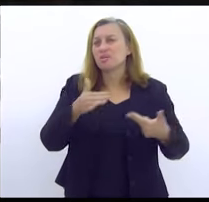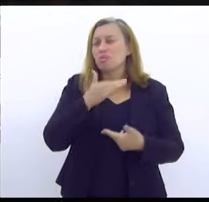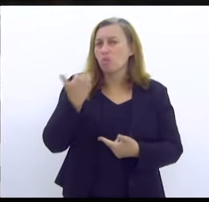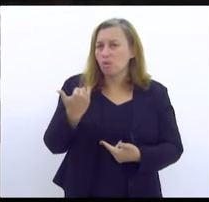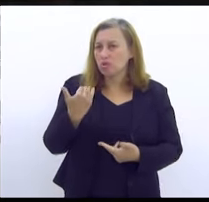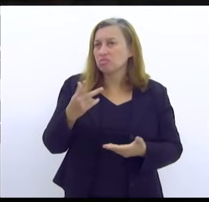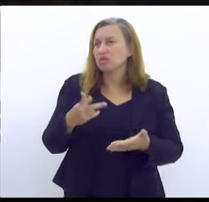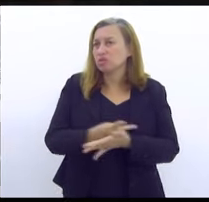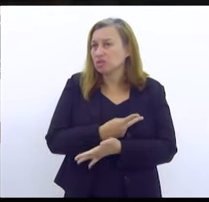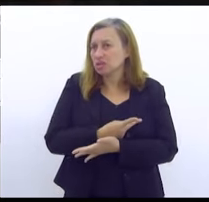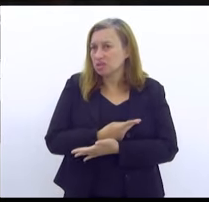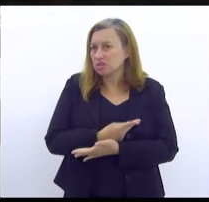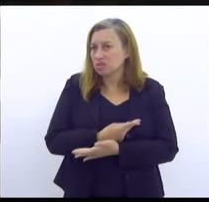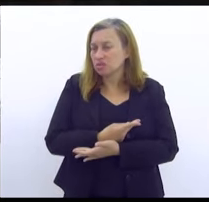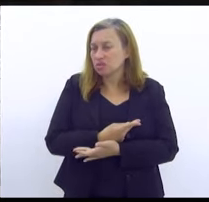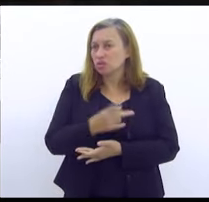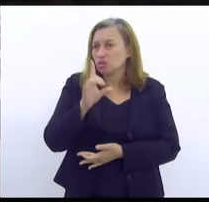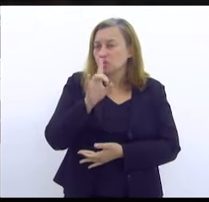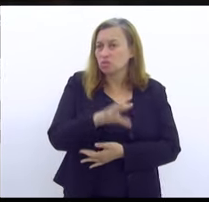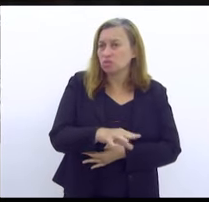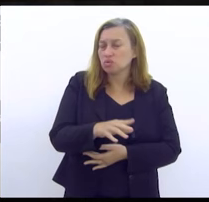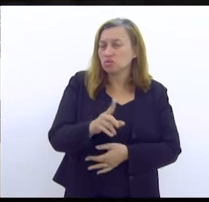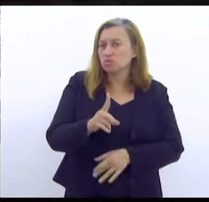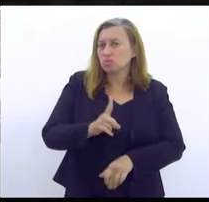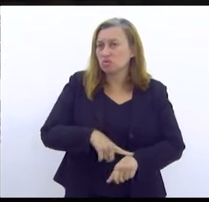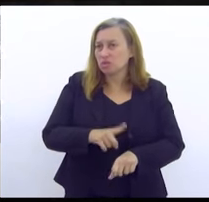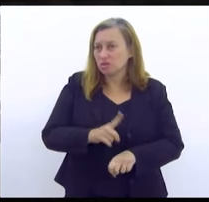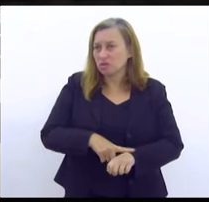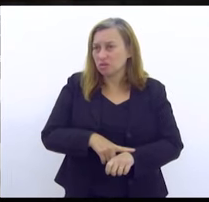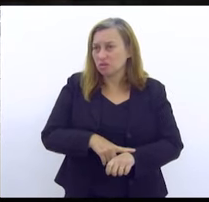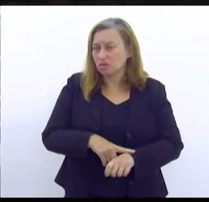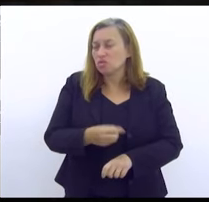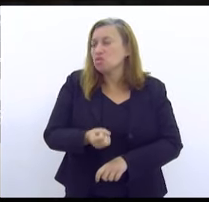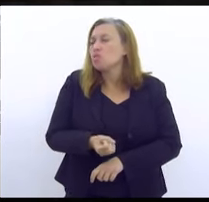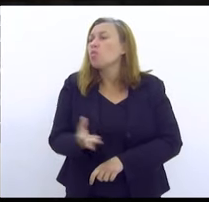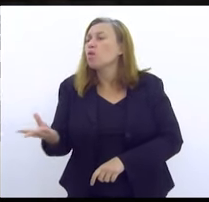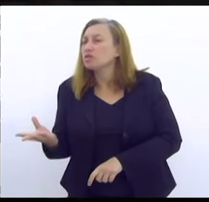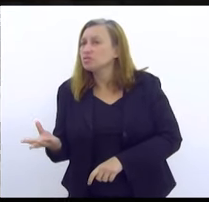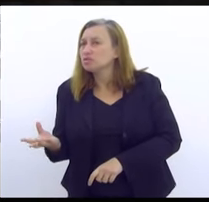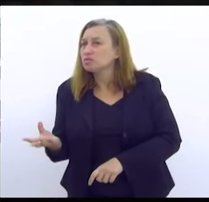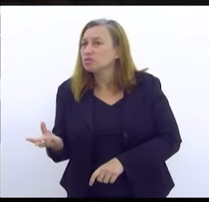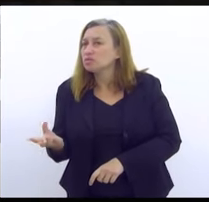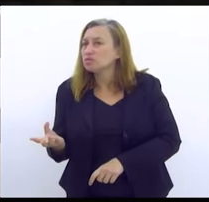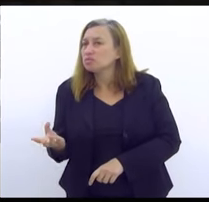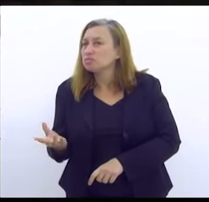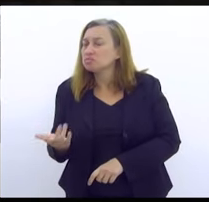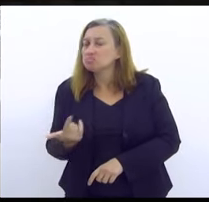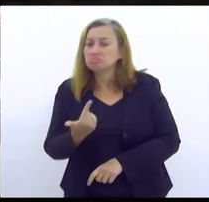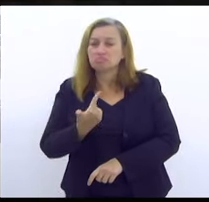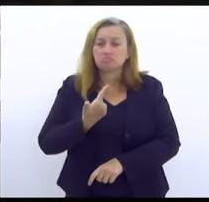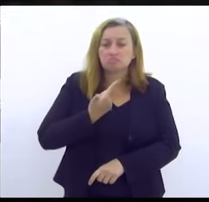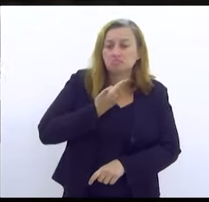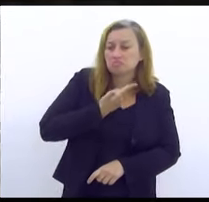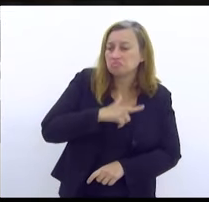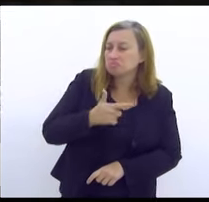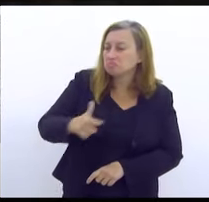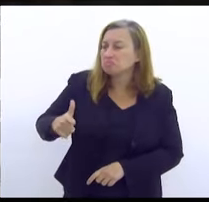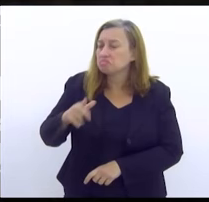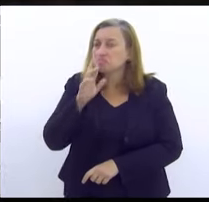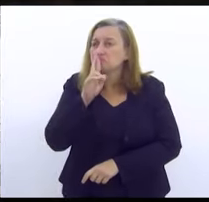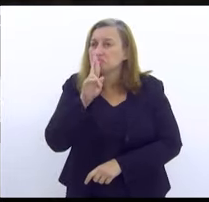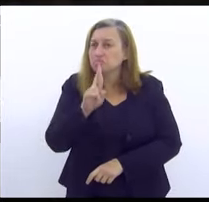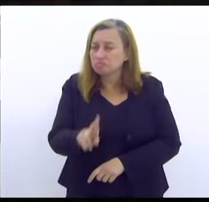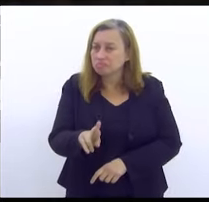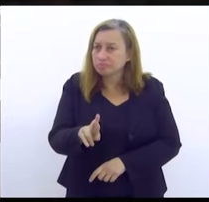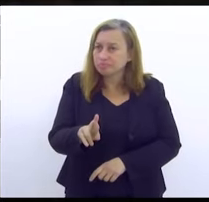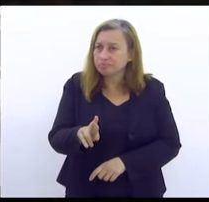que ocorreram nos últimos tempos e o quanto a gente não tem as respostas